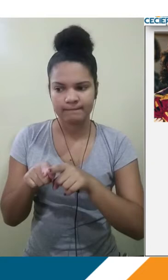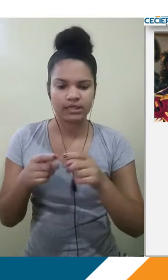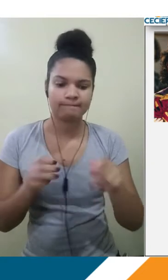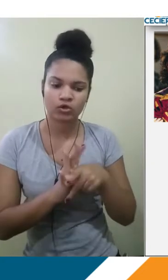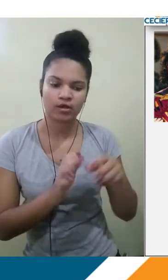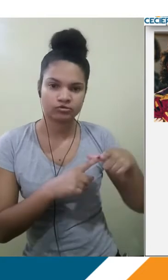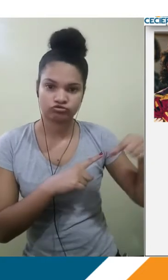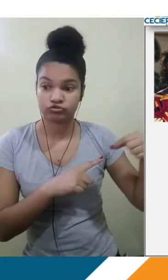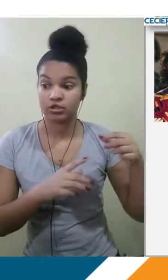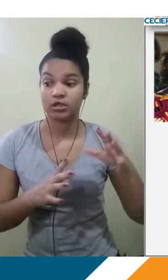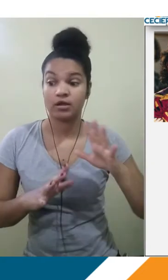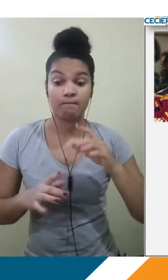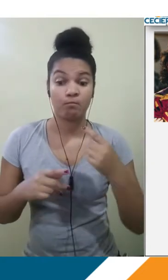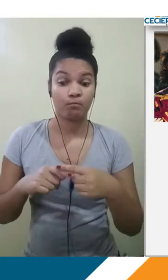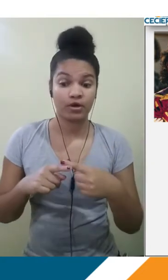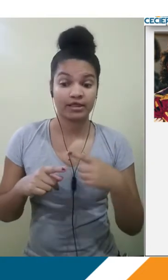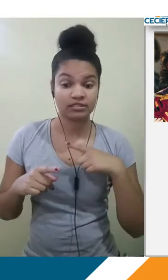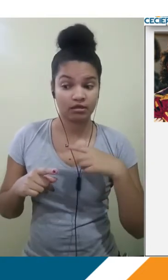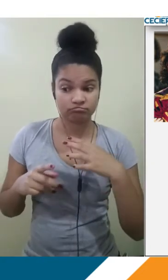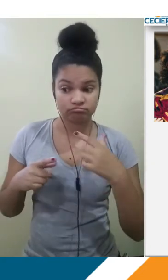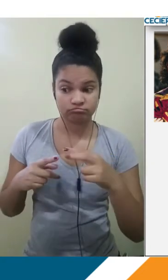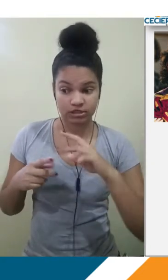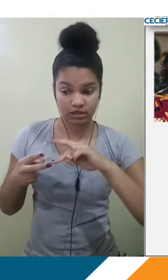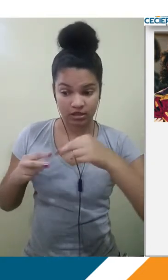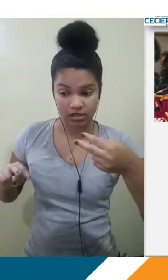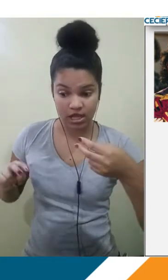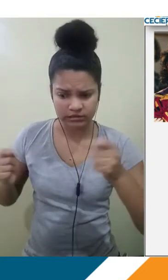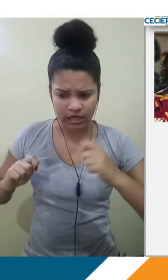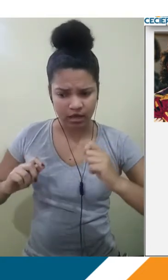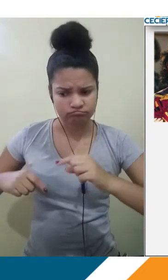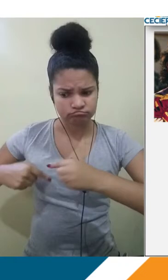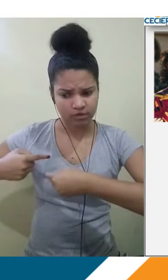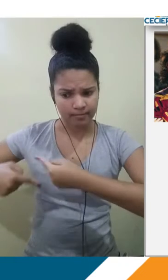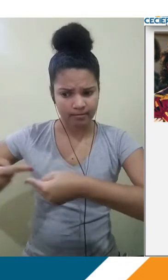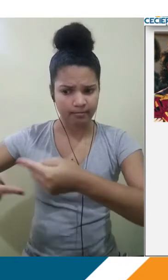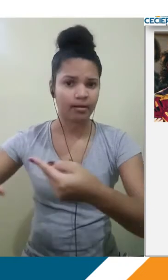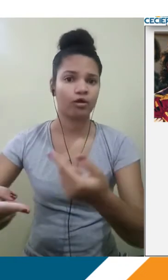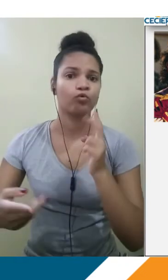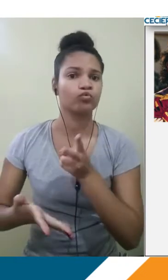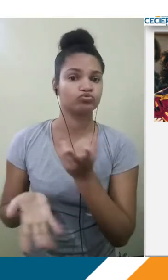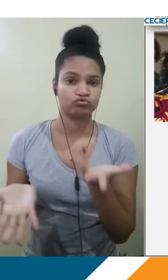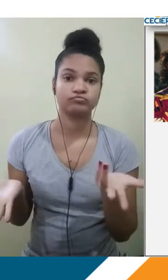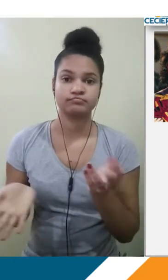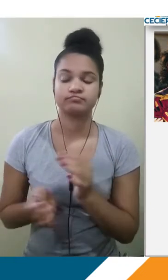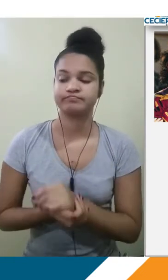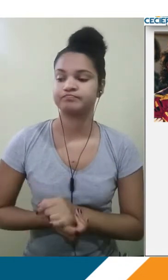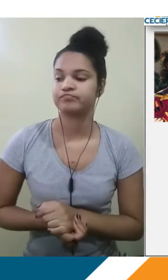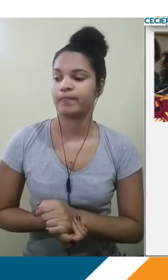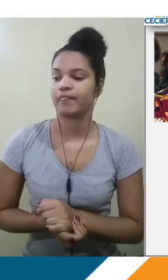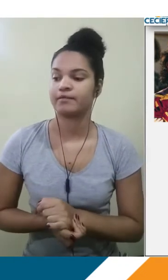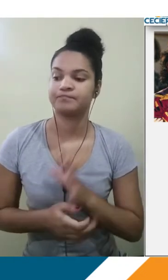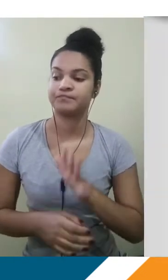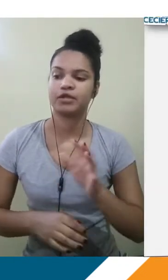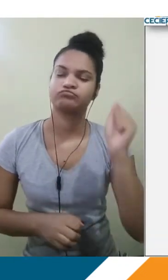cloroplastos, que por possuírem DNA são capazes de se reproduzir dentro da célula. Vamos ver